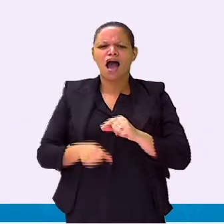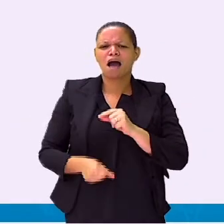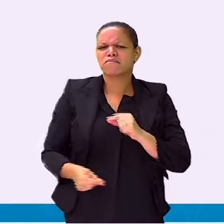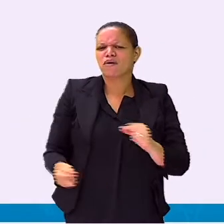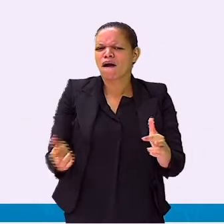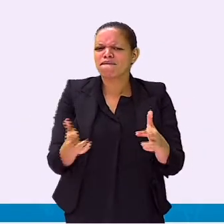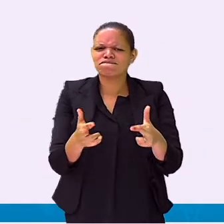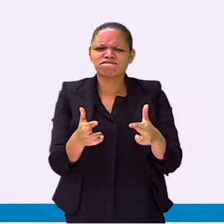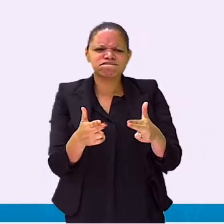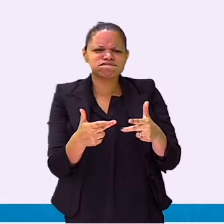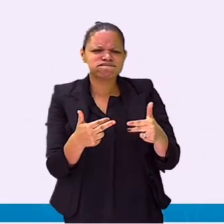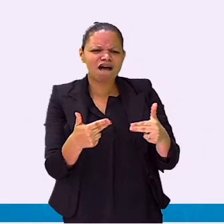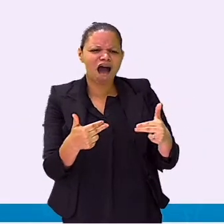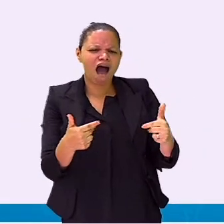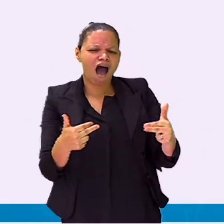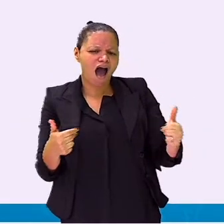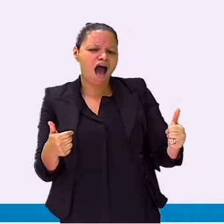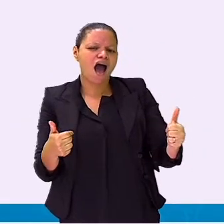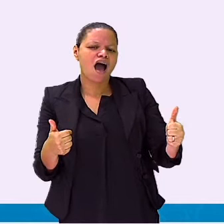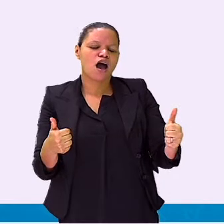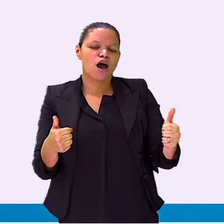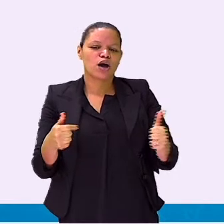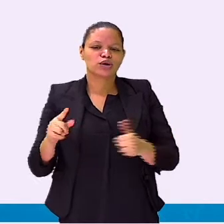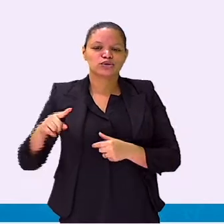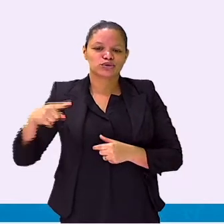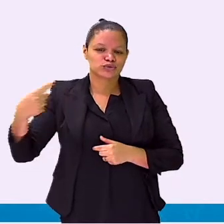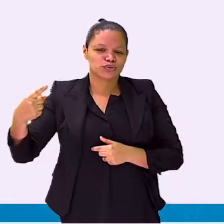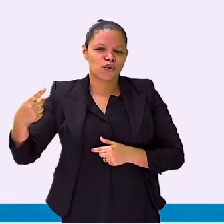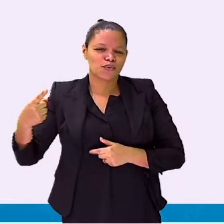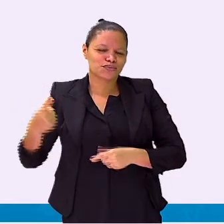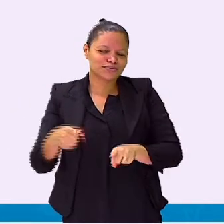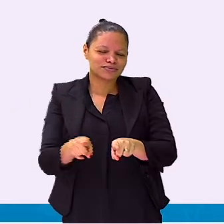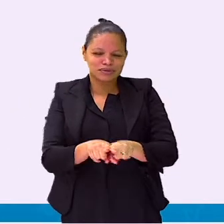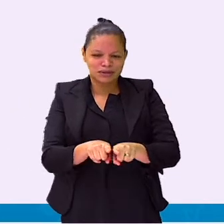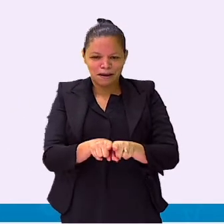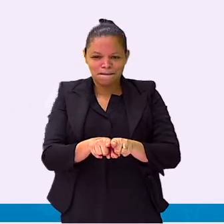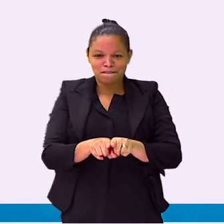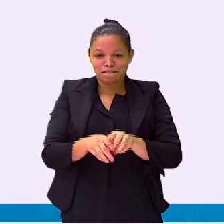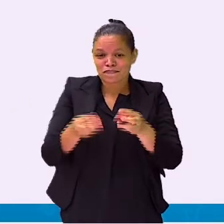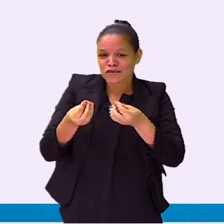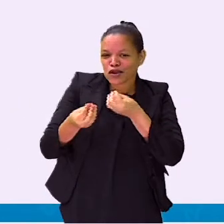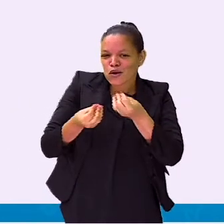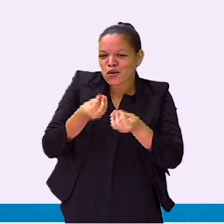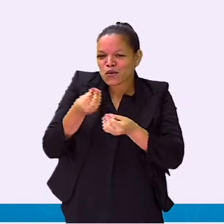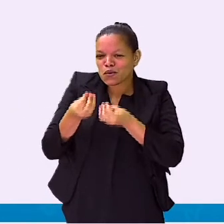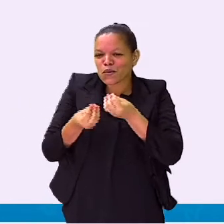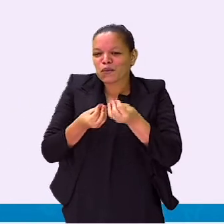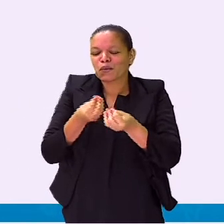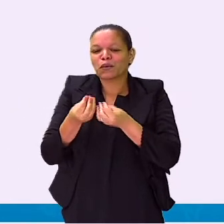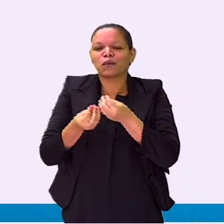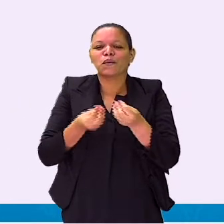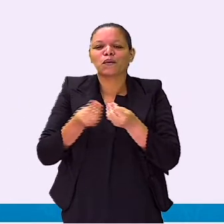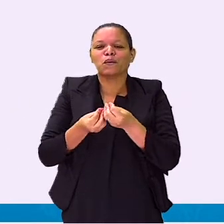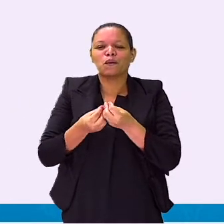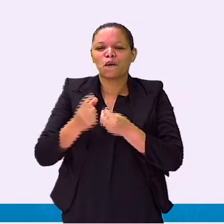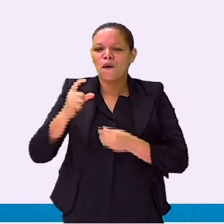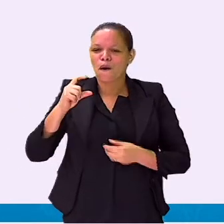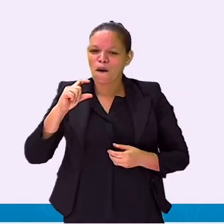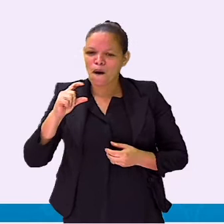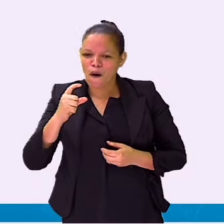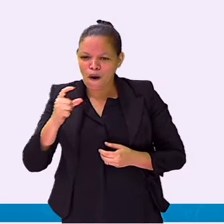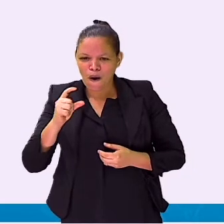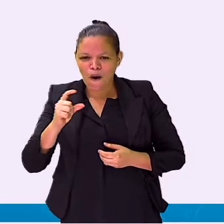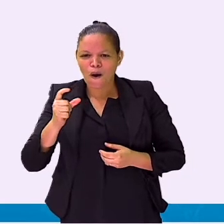nossos antepassados, daqueles que foram responsáveis por formar a nossa população. Nós temos aqui ainda